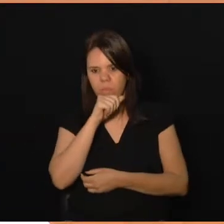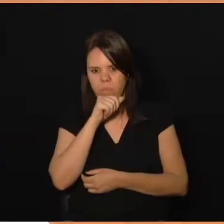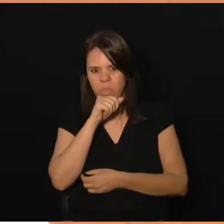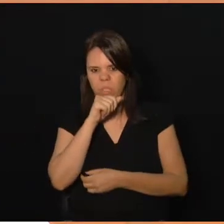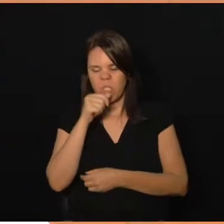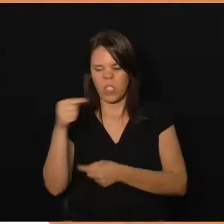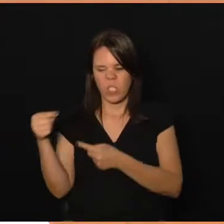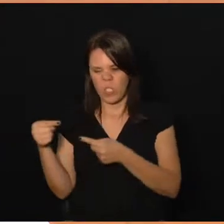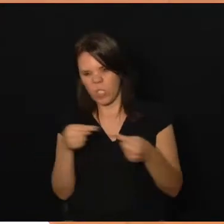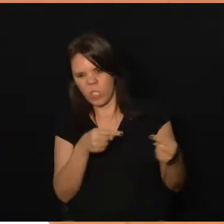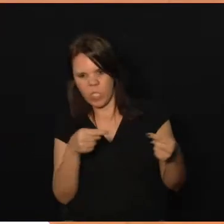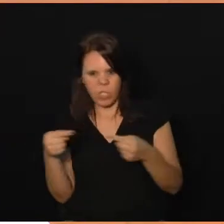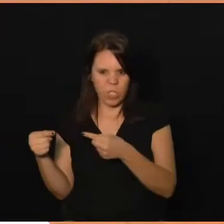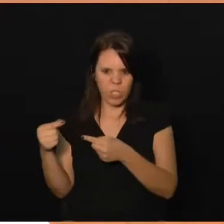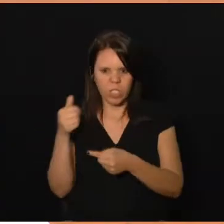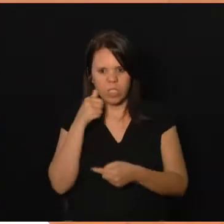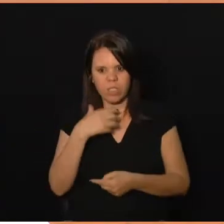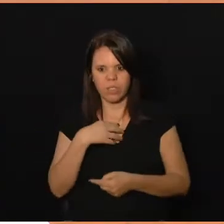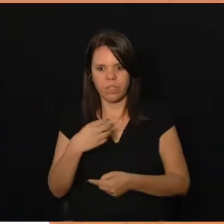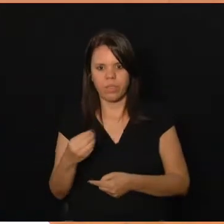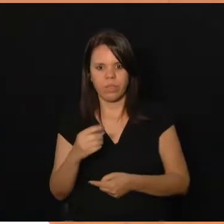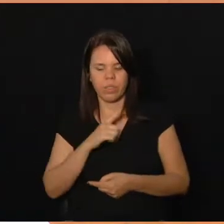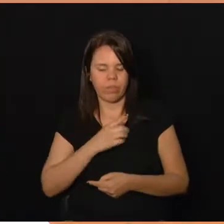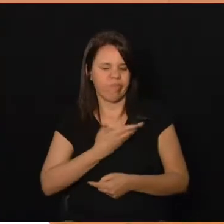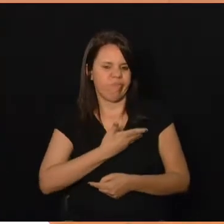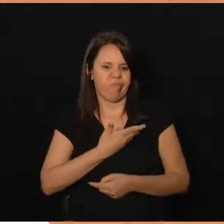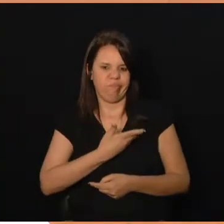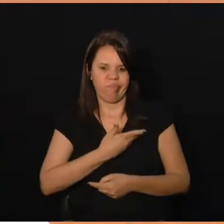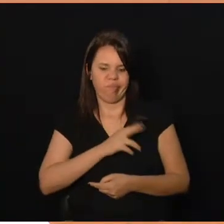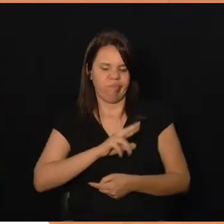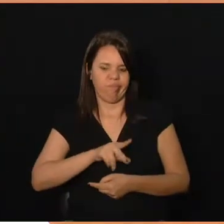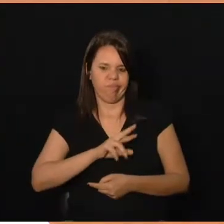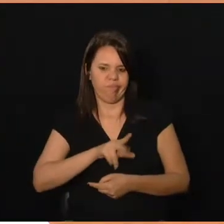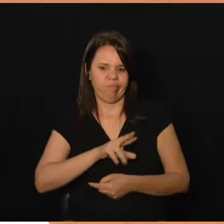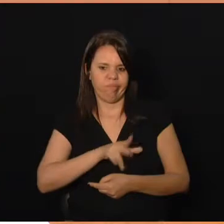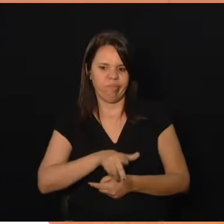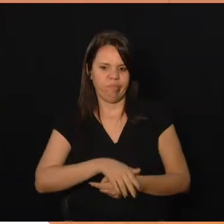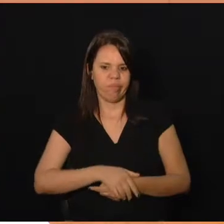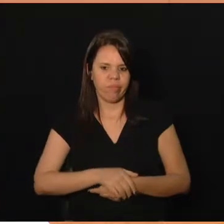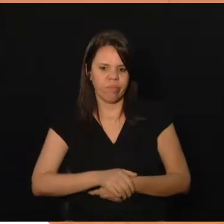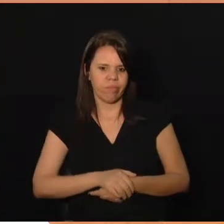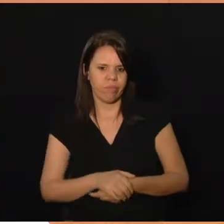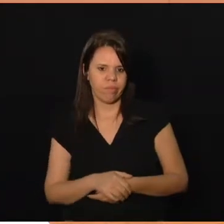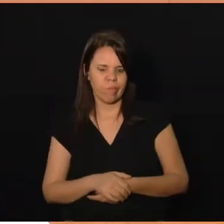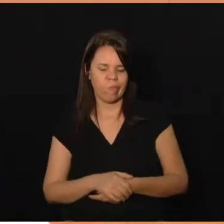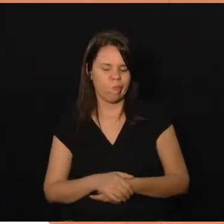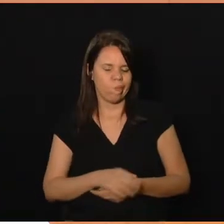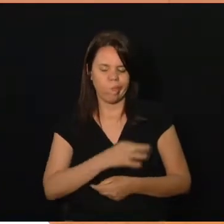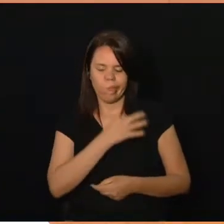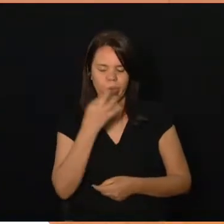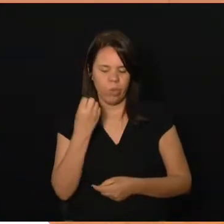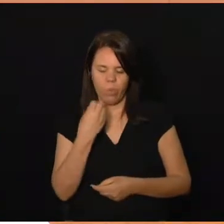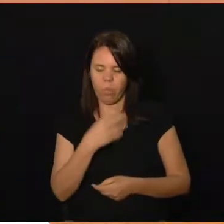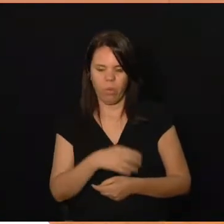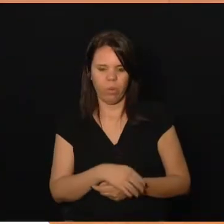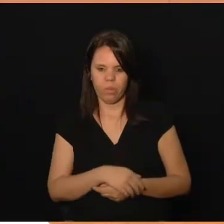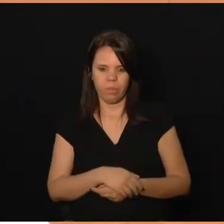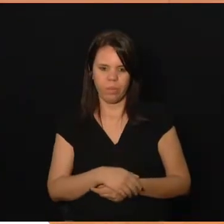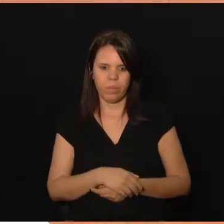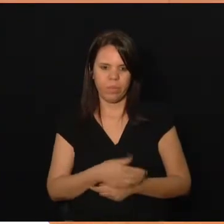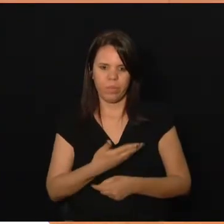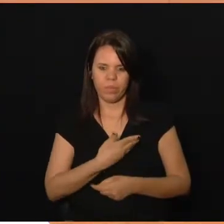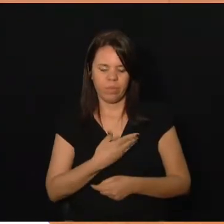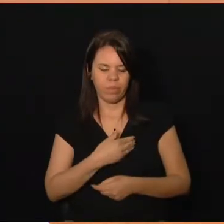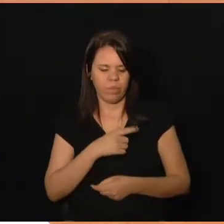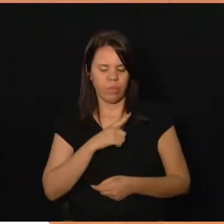disputando com a filha e acaba tendo uma amizade que não é produtiva. É a amizade que a